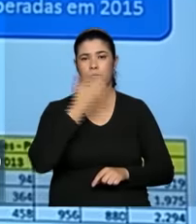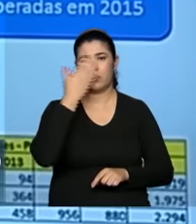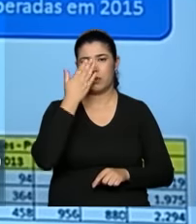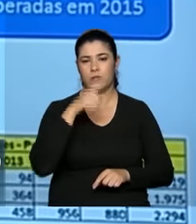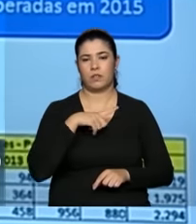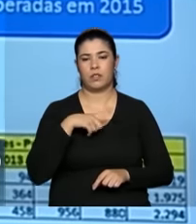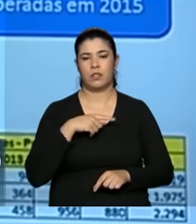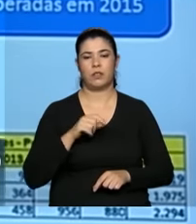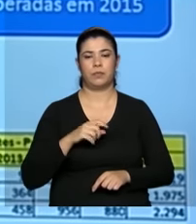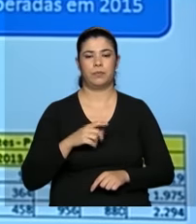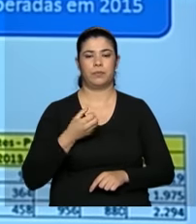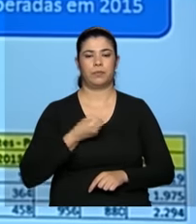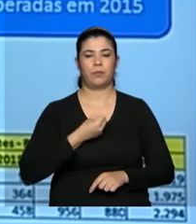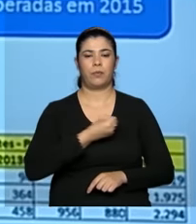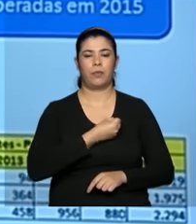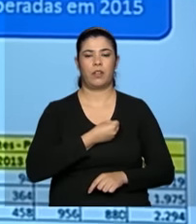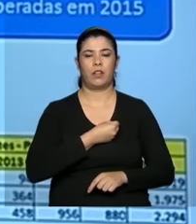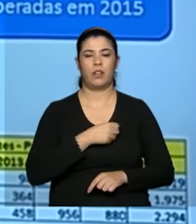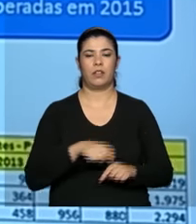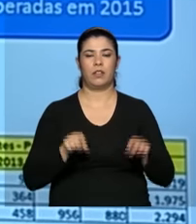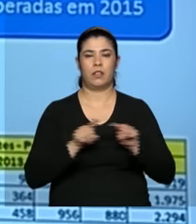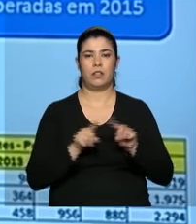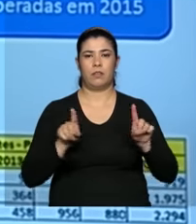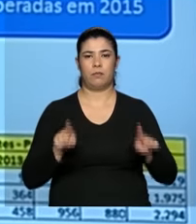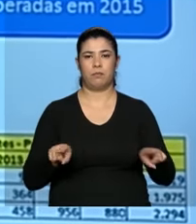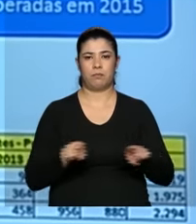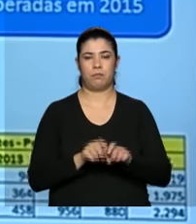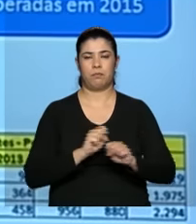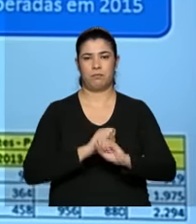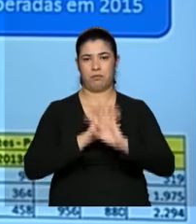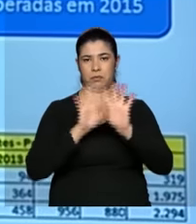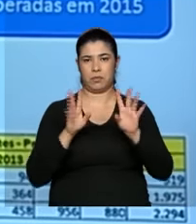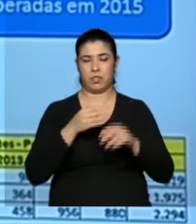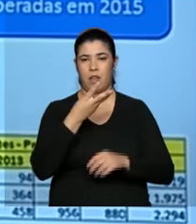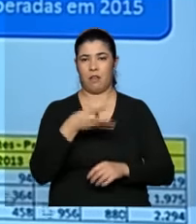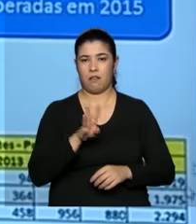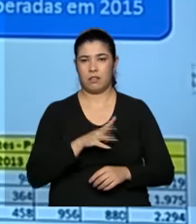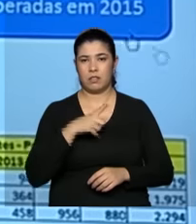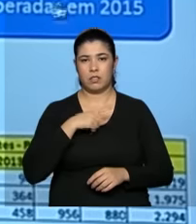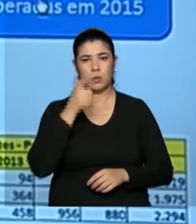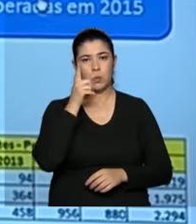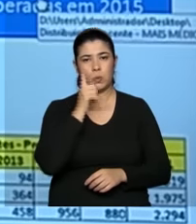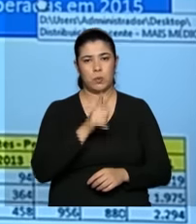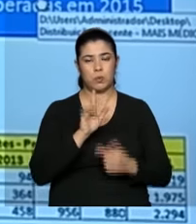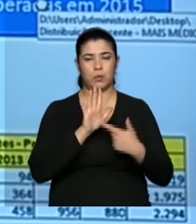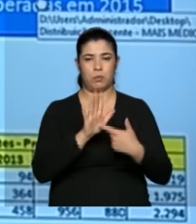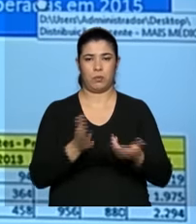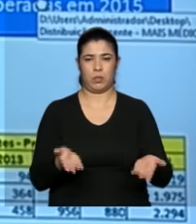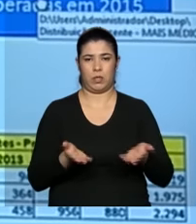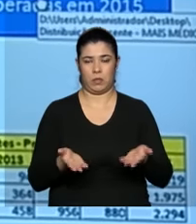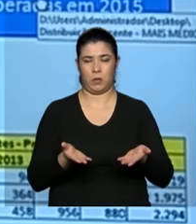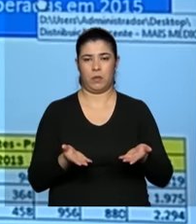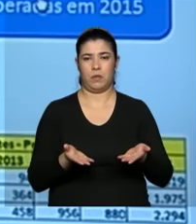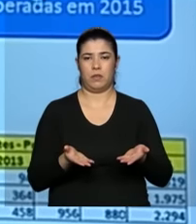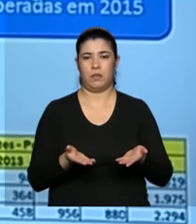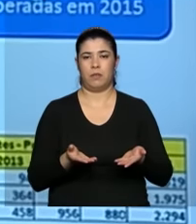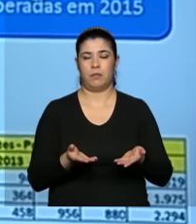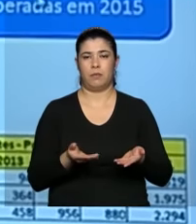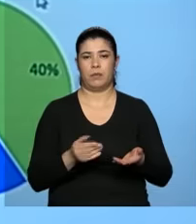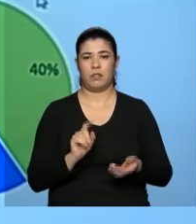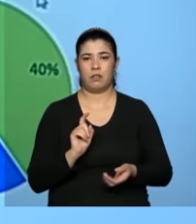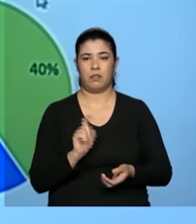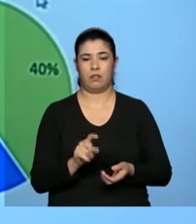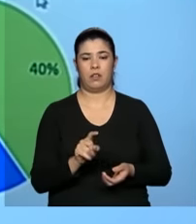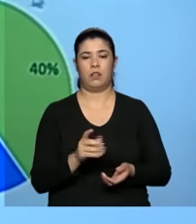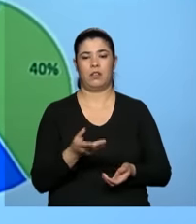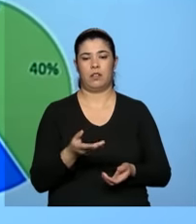visível, mas há uma planilha Excel que se abre, mas eu não sei se eu consigo abrir desde aqui. Só que quem clica